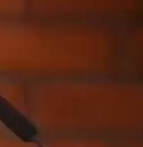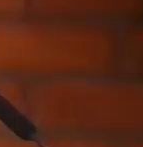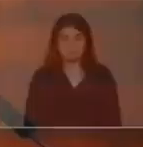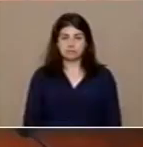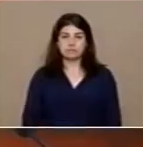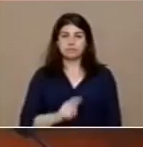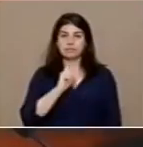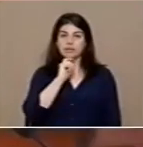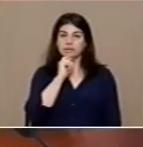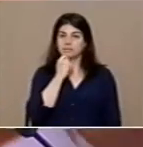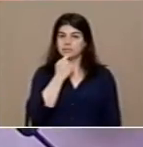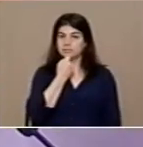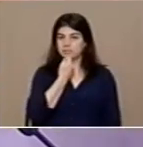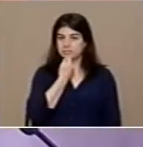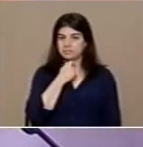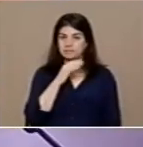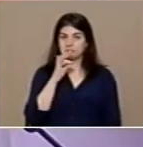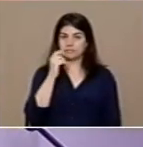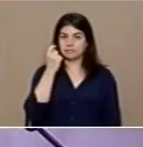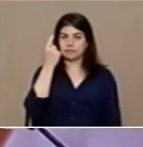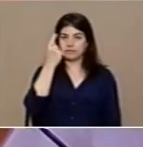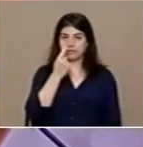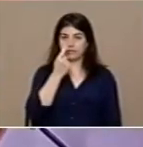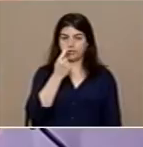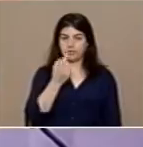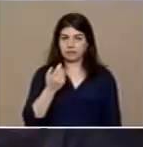O Mistério da Fé